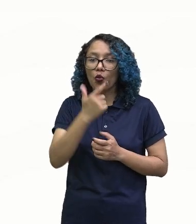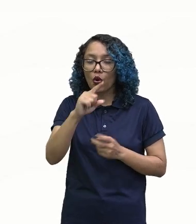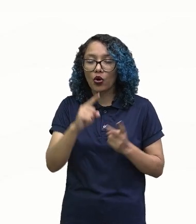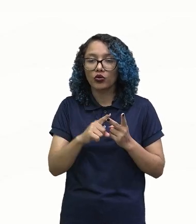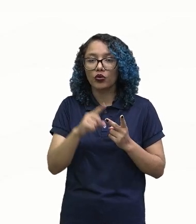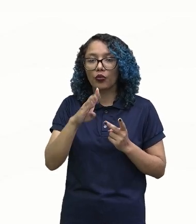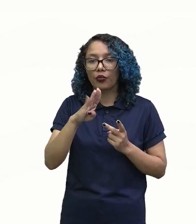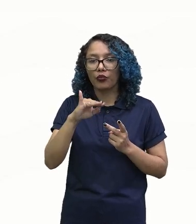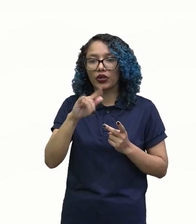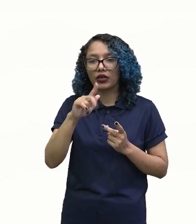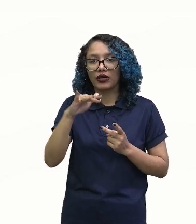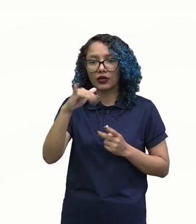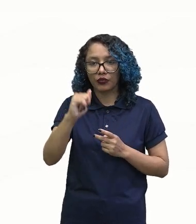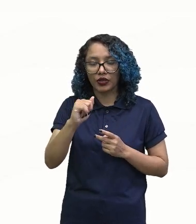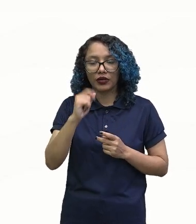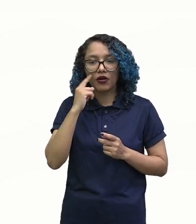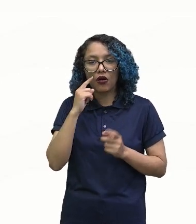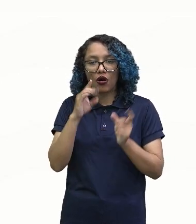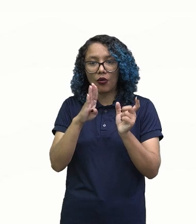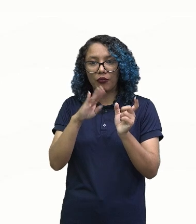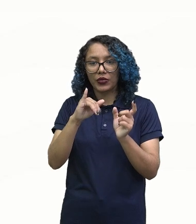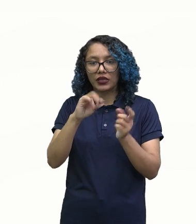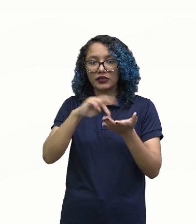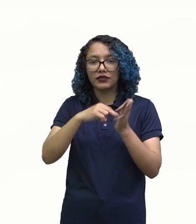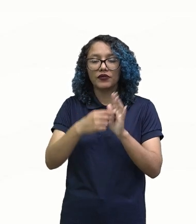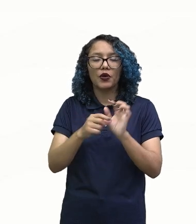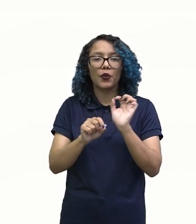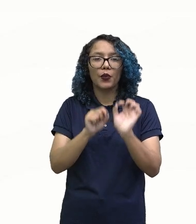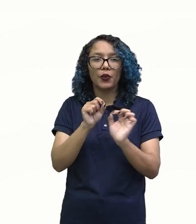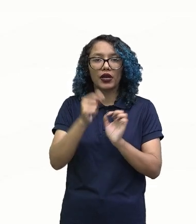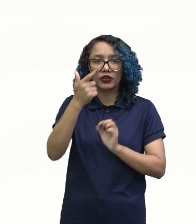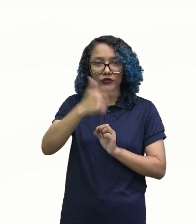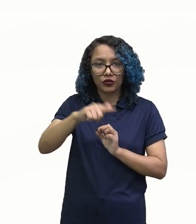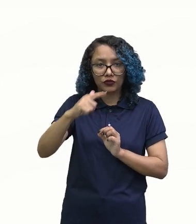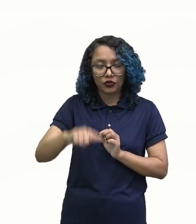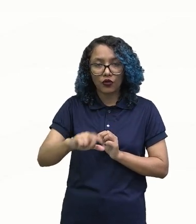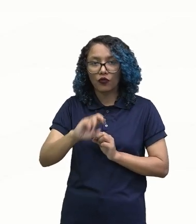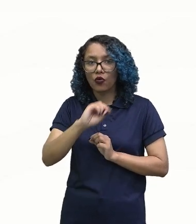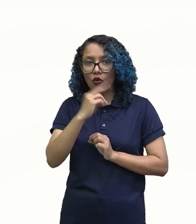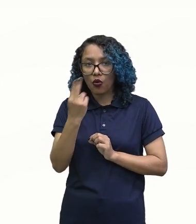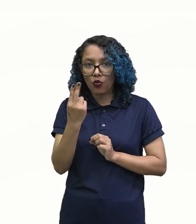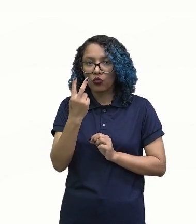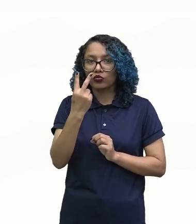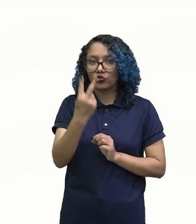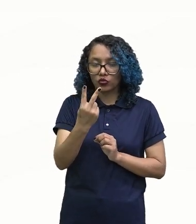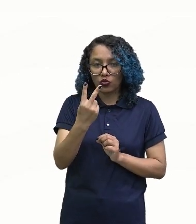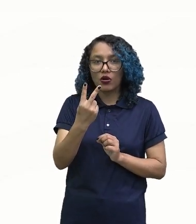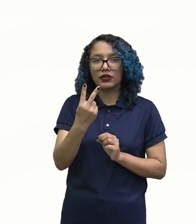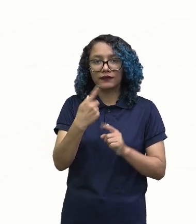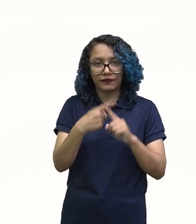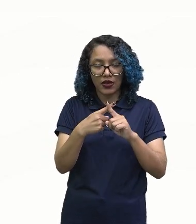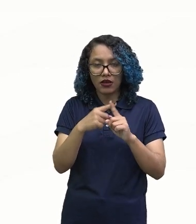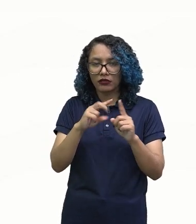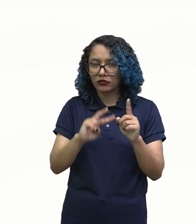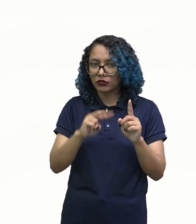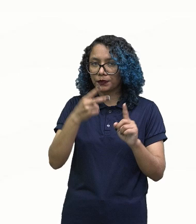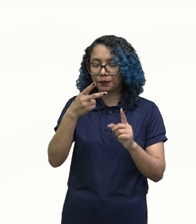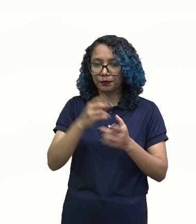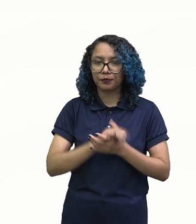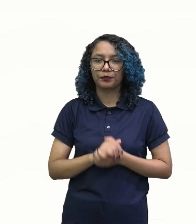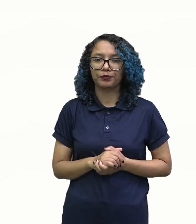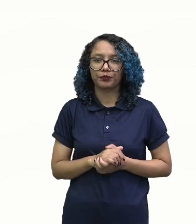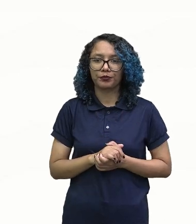é o bi, que significa repetição ou 2 vezes, ok?